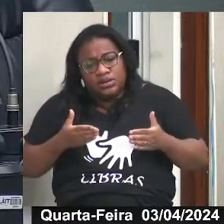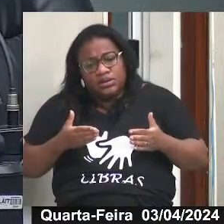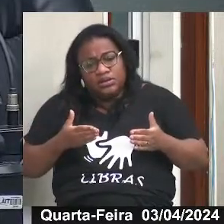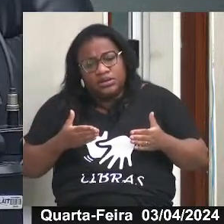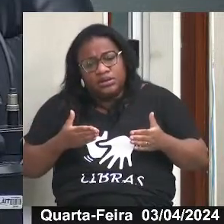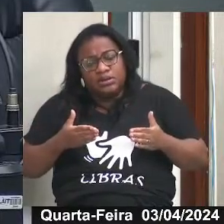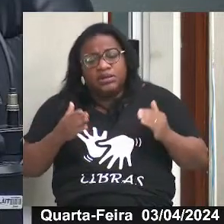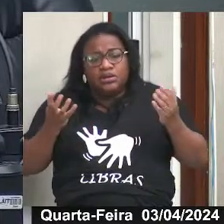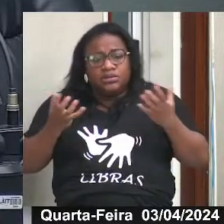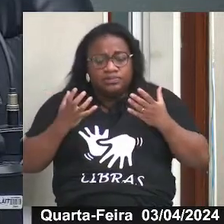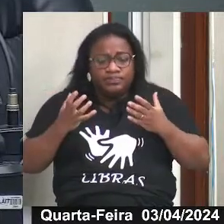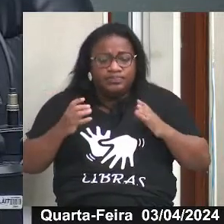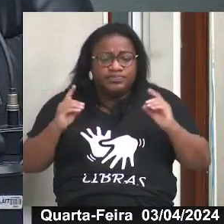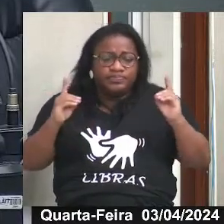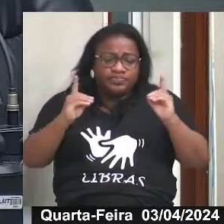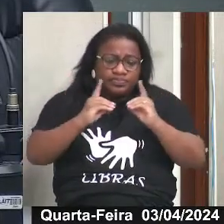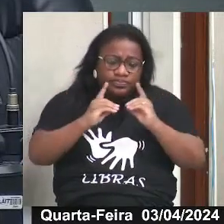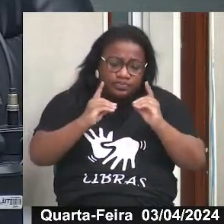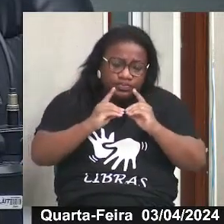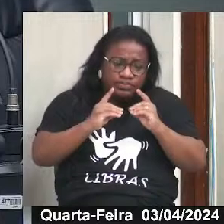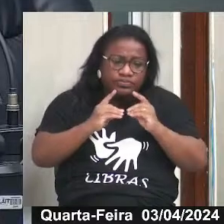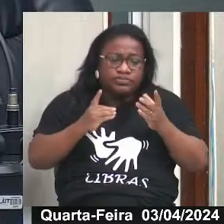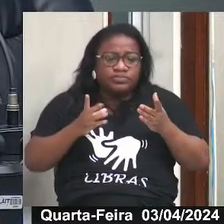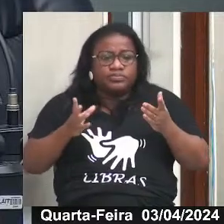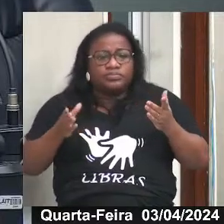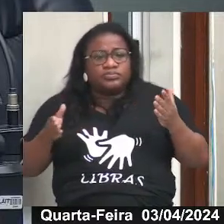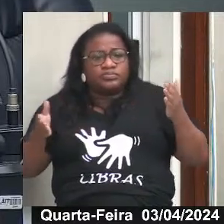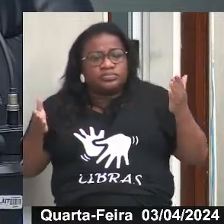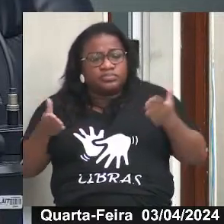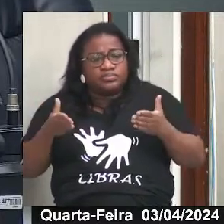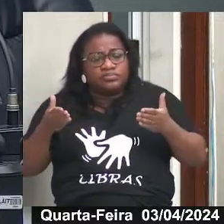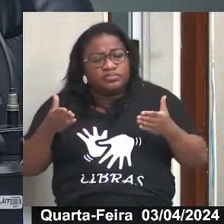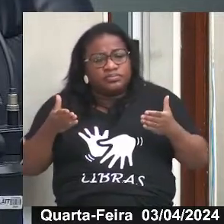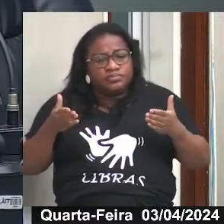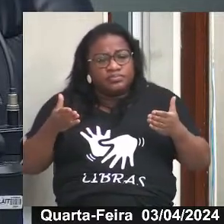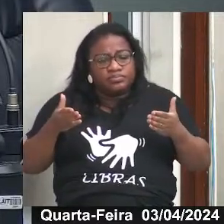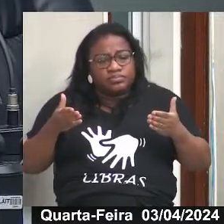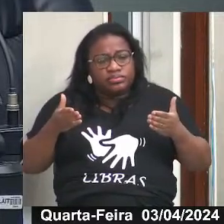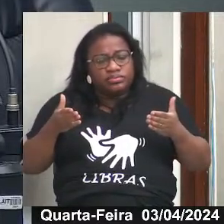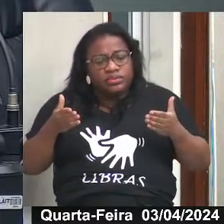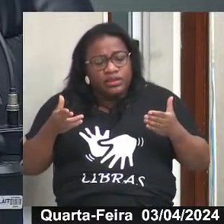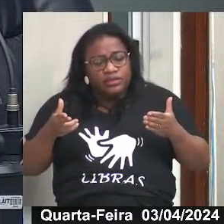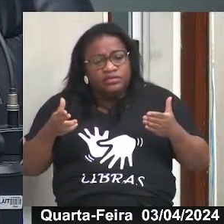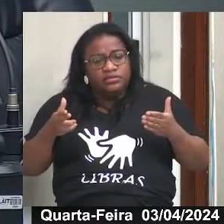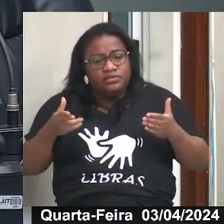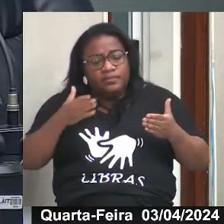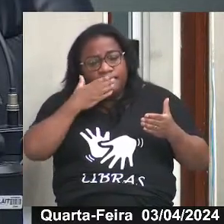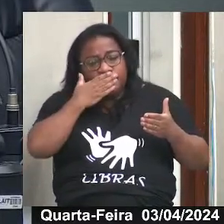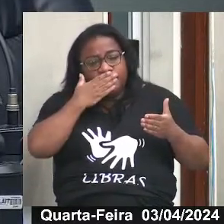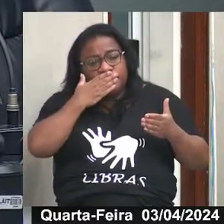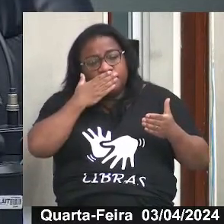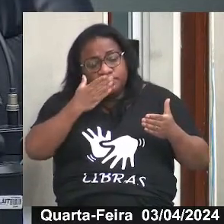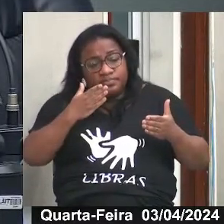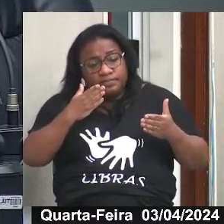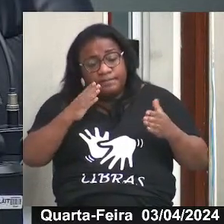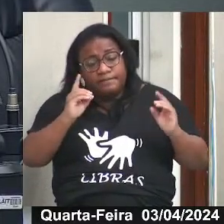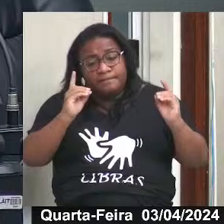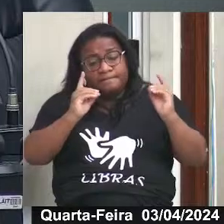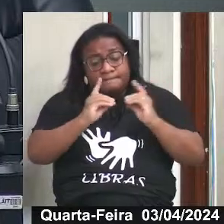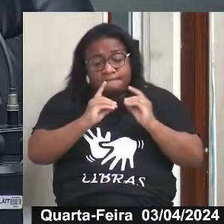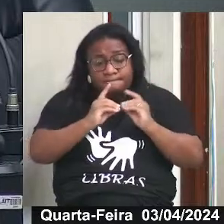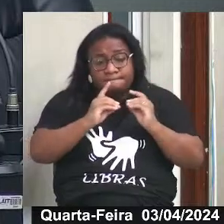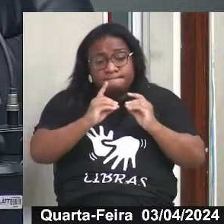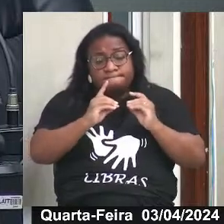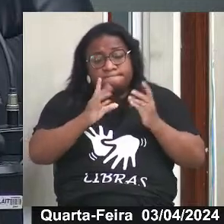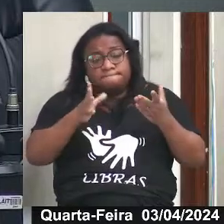Secretaria de Saúde, ele é atendido. Tem uma demora, muitas vezes, tem um trâmite, mas ele é atendido. Esses pedidos, infelizmente, não vem sendo atendido